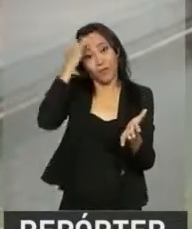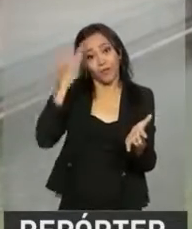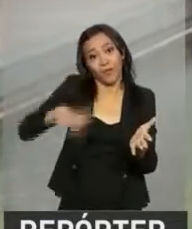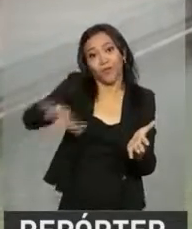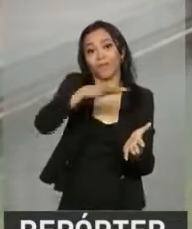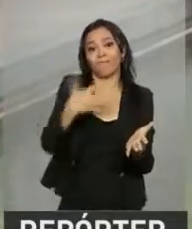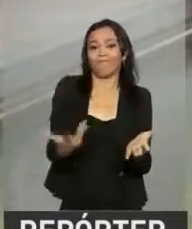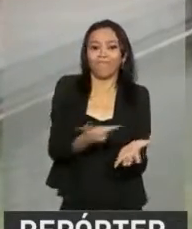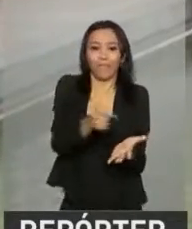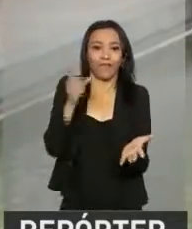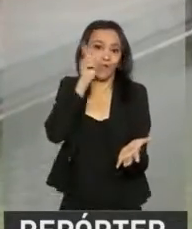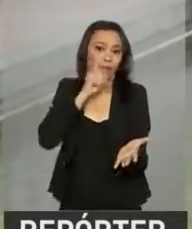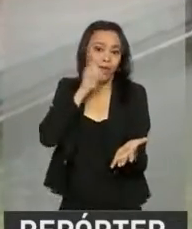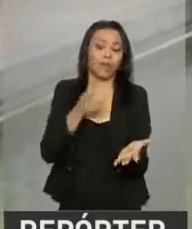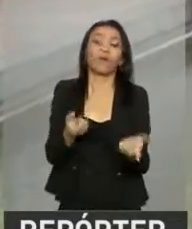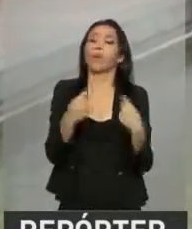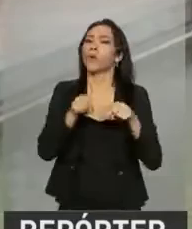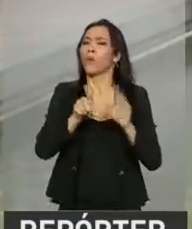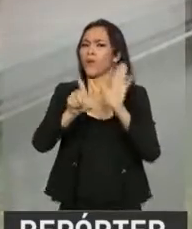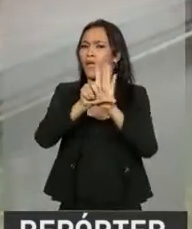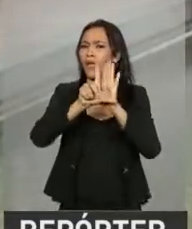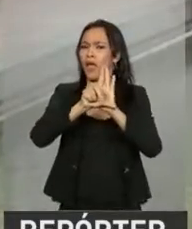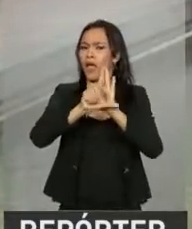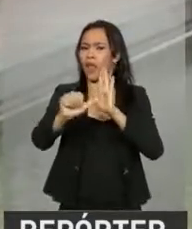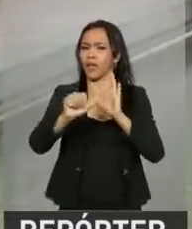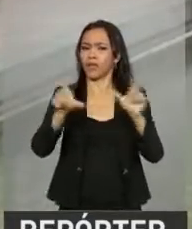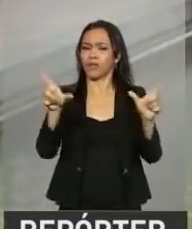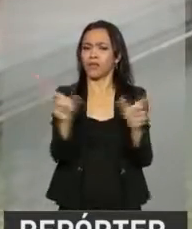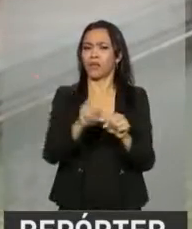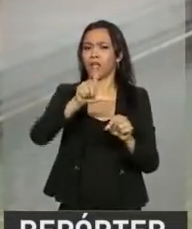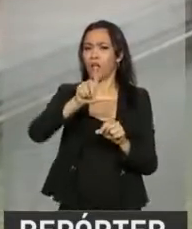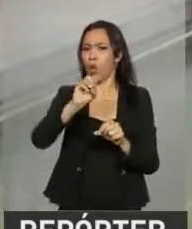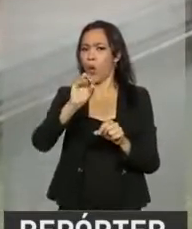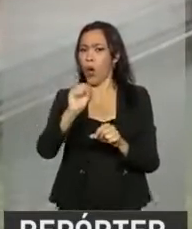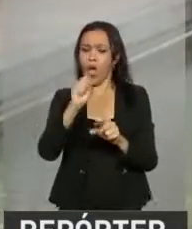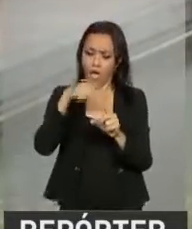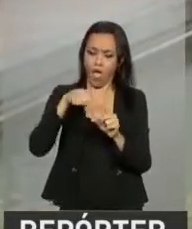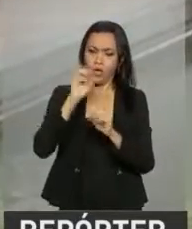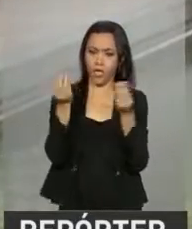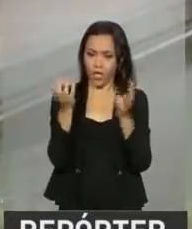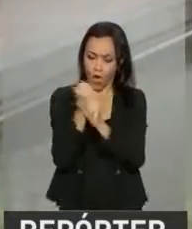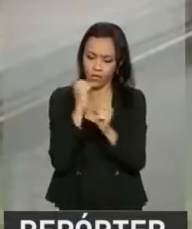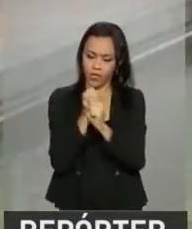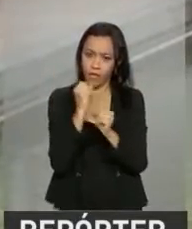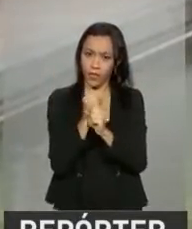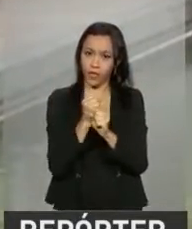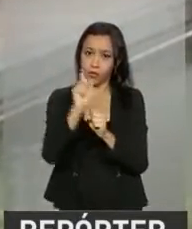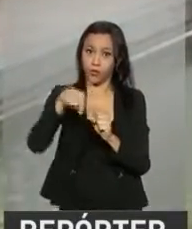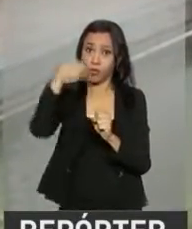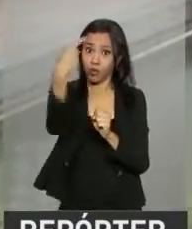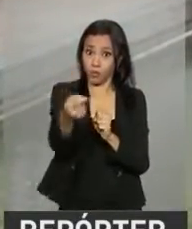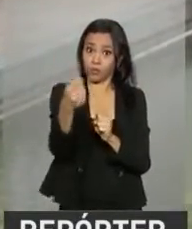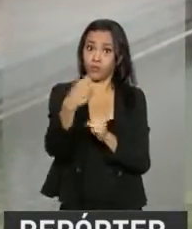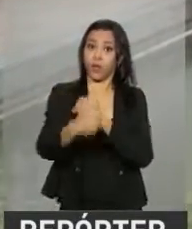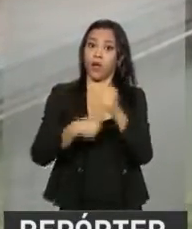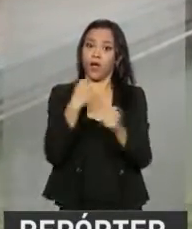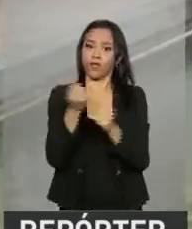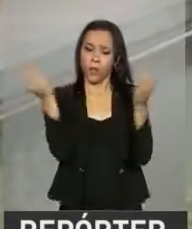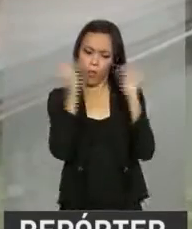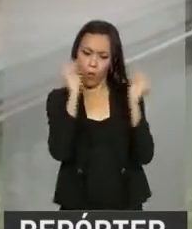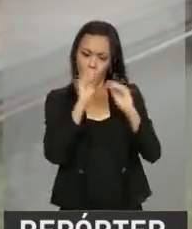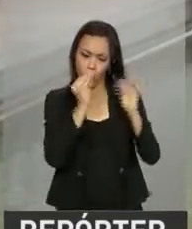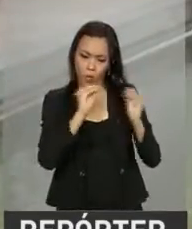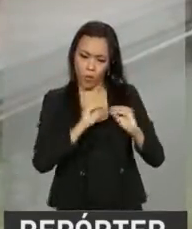Diretrizes Orçamentárias é aquela lei que estabelece as regras para a elaboração do orçamento para o ano que vem, colocando aí as emendas dos parlamentares